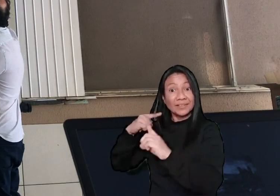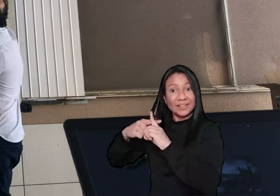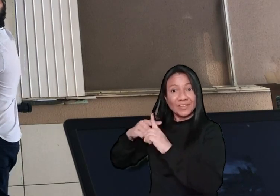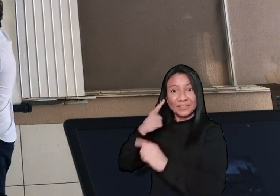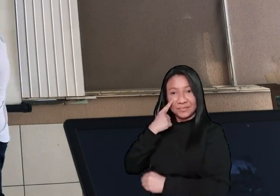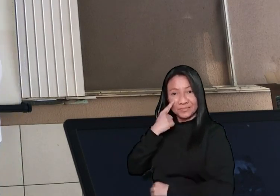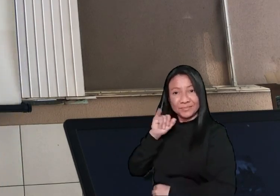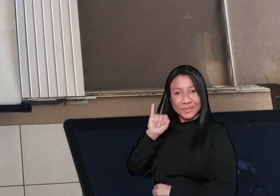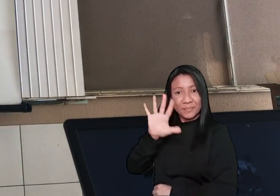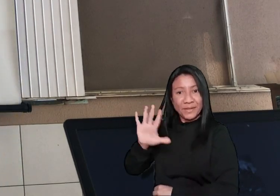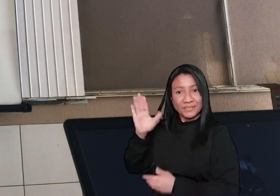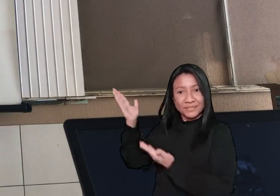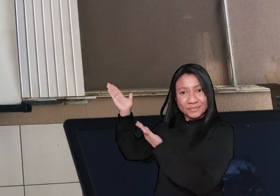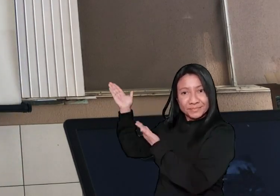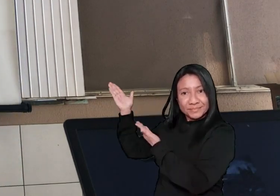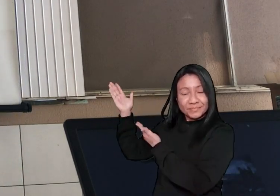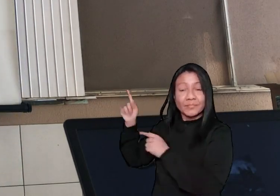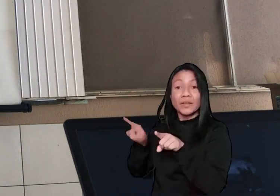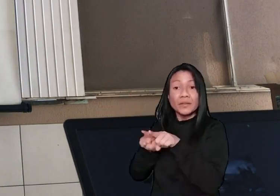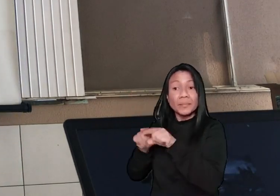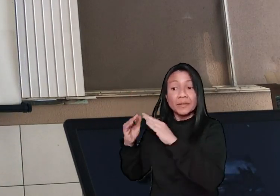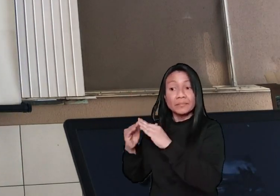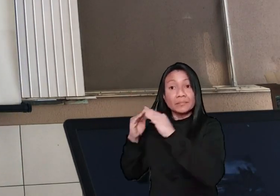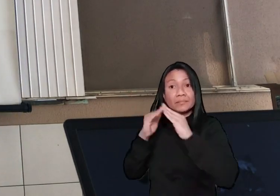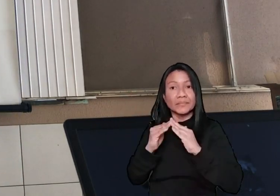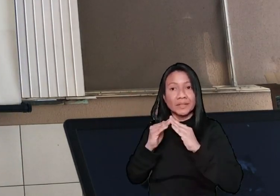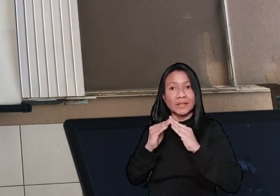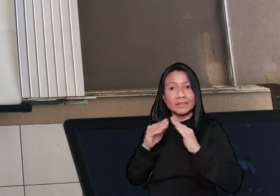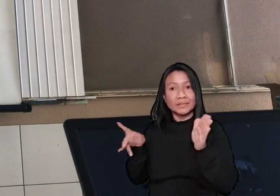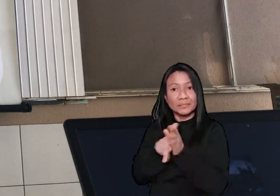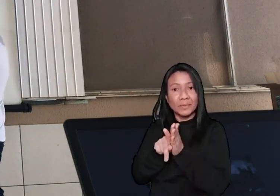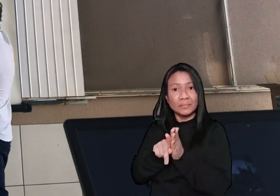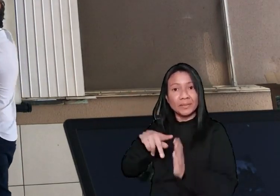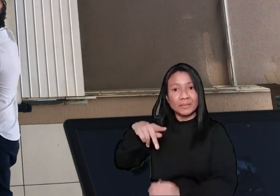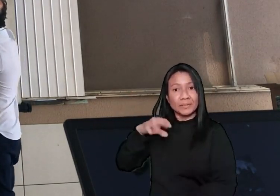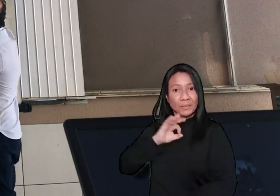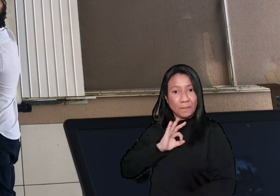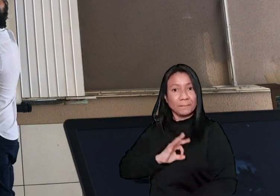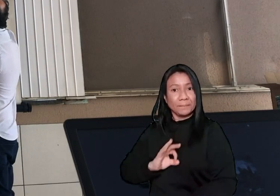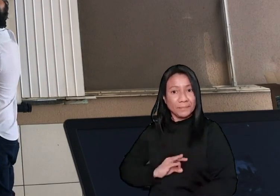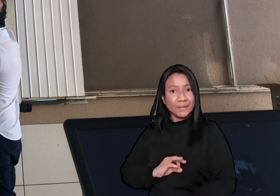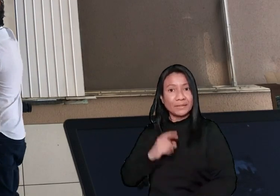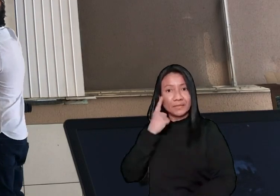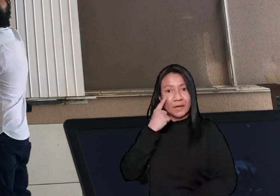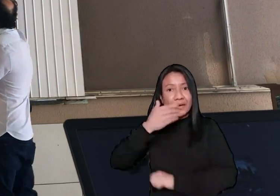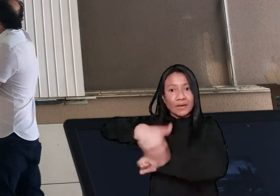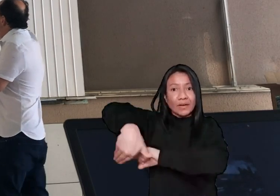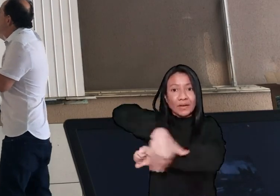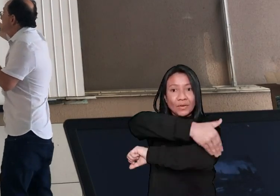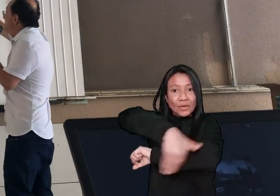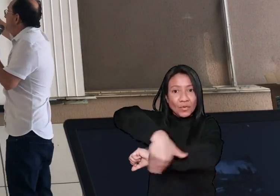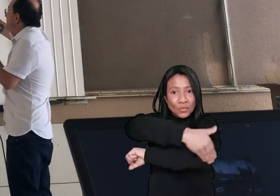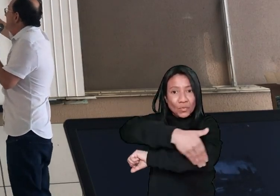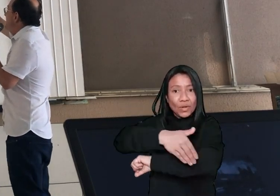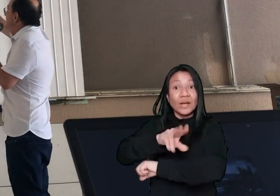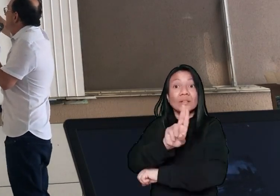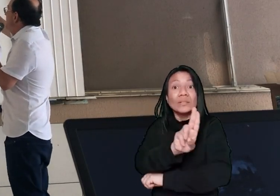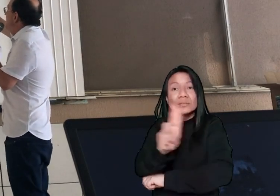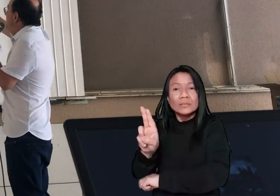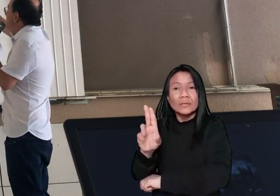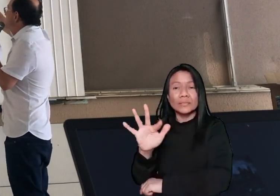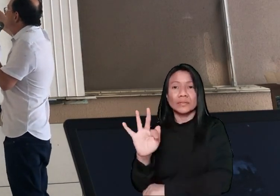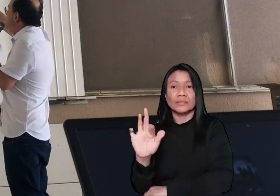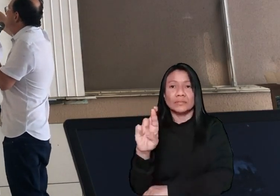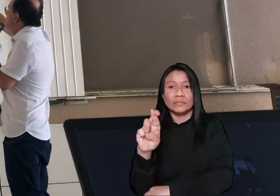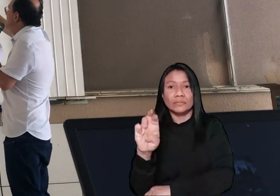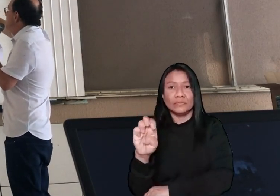E aqui, essa aqui no canto é a rua Travessa Frei Deodato. A Jureci está lá. Então,